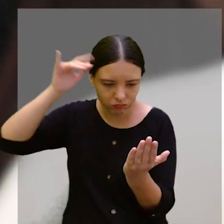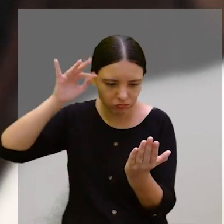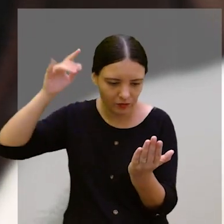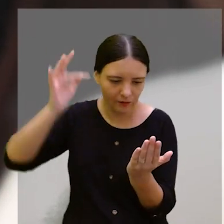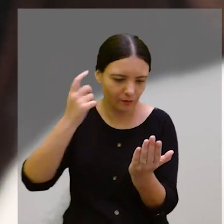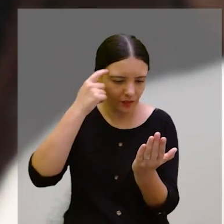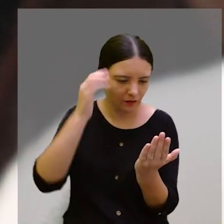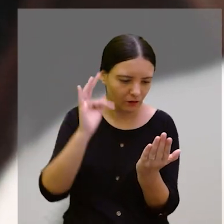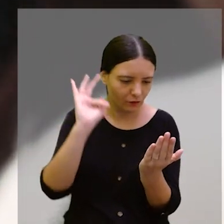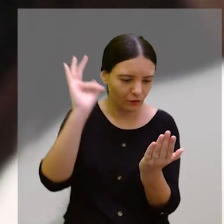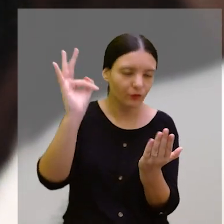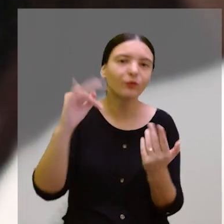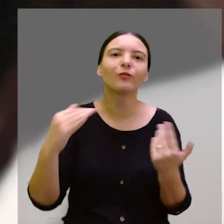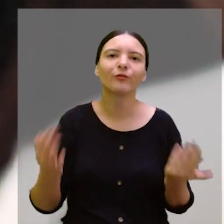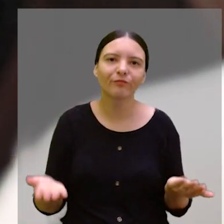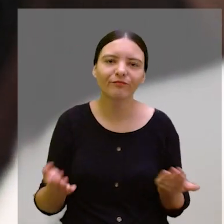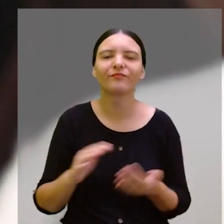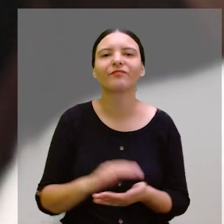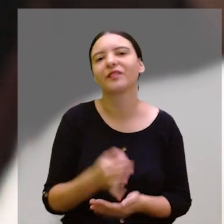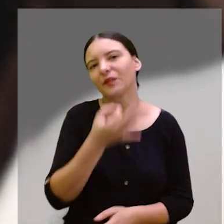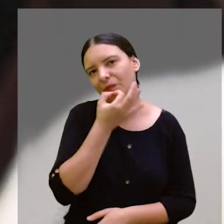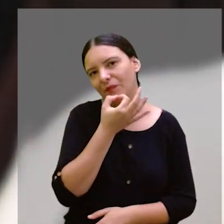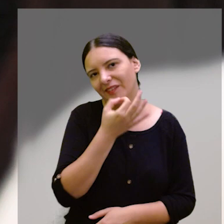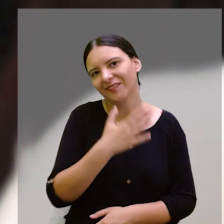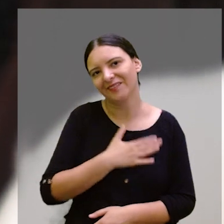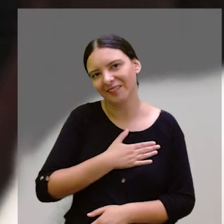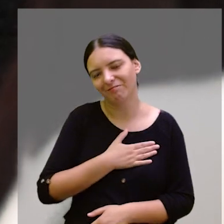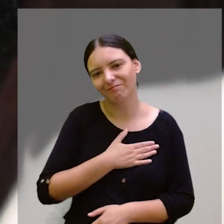futuramente. Então, na minha opinião,